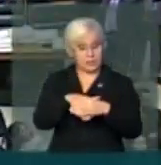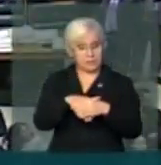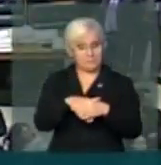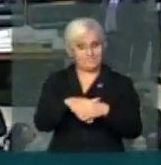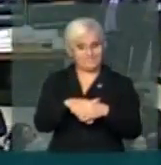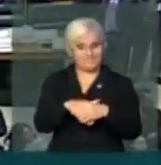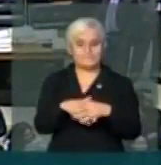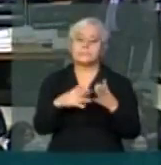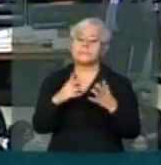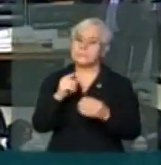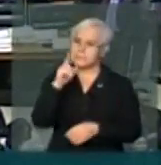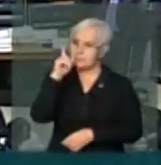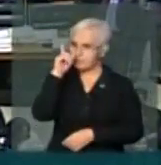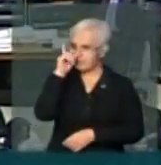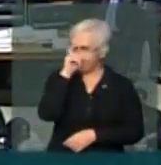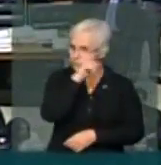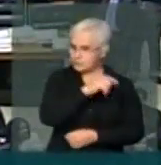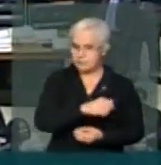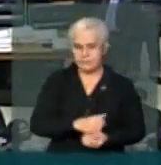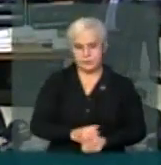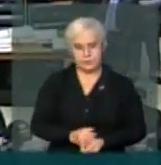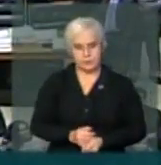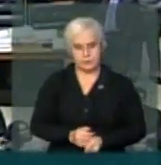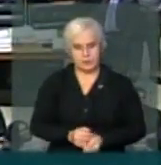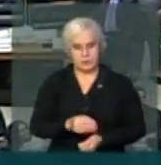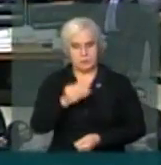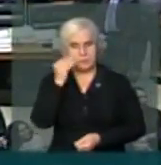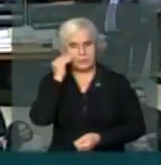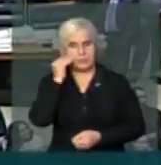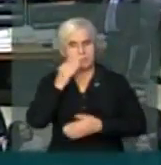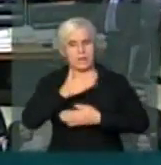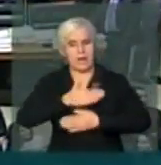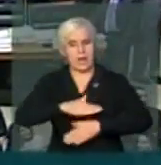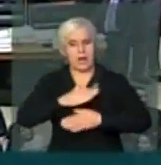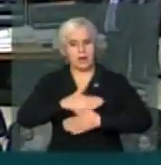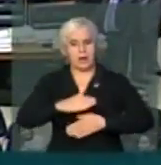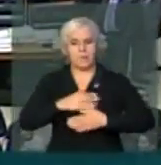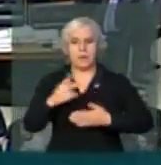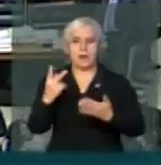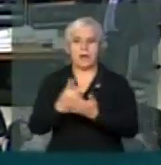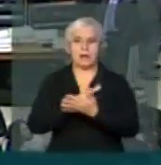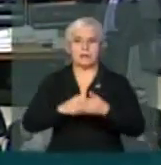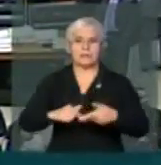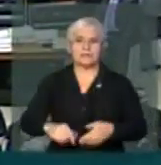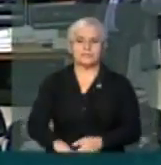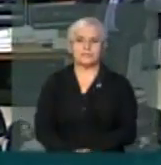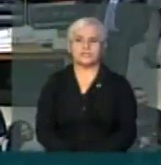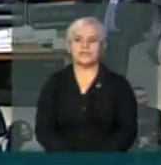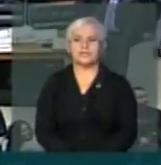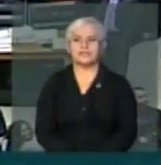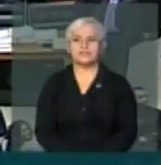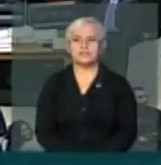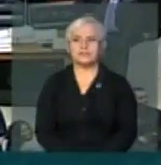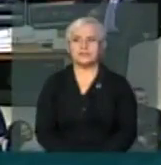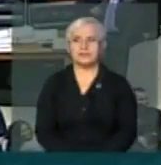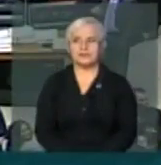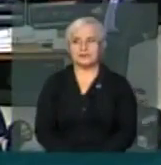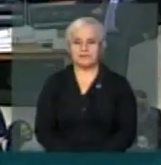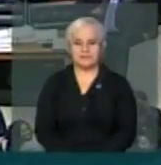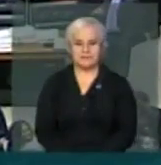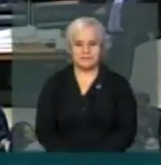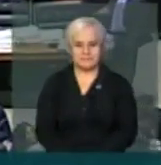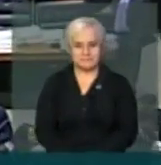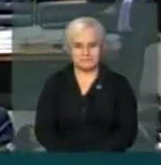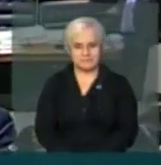é necessário que haja alguém com grande capacidade de negociação de acalmar os ânimos nesse momento de tensão. Realmente a tensão é grande, Carlos, e é impossível